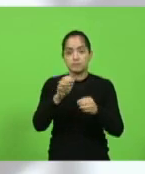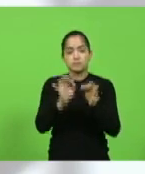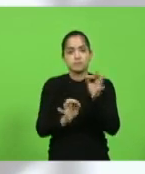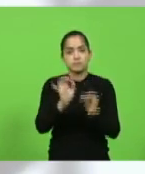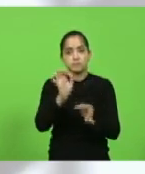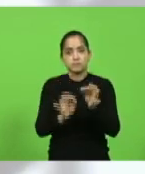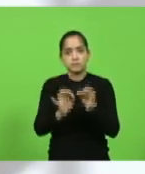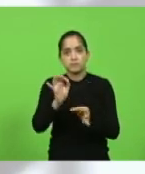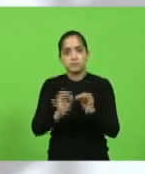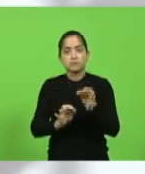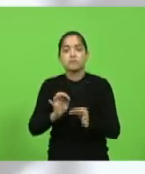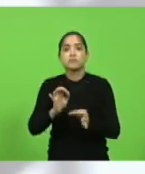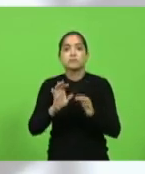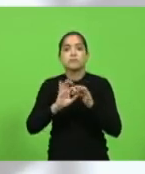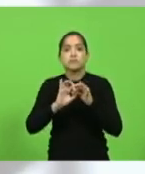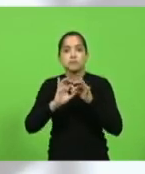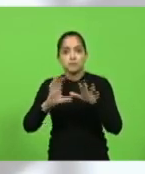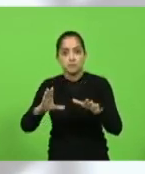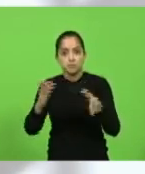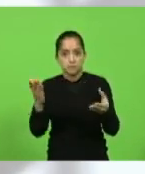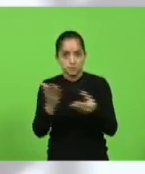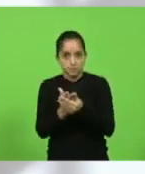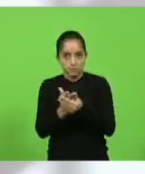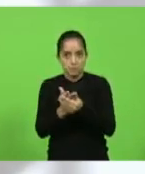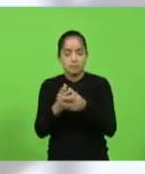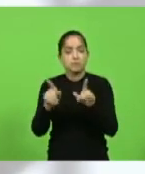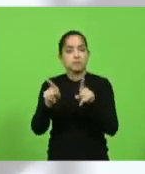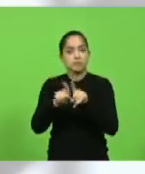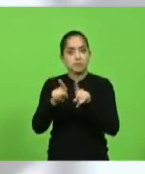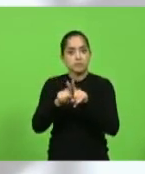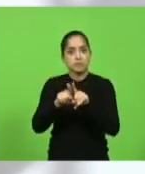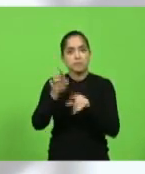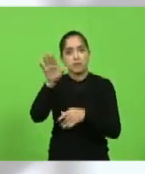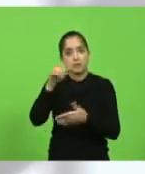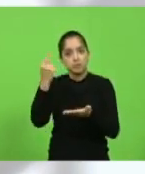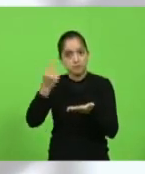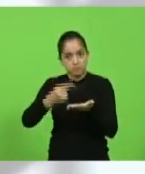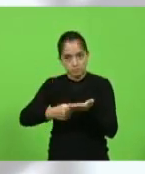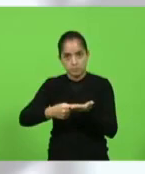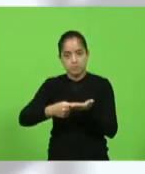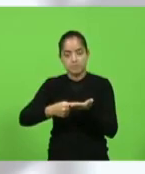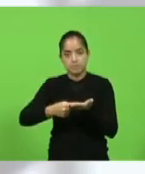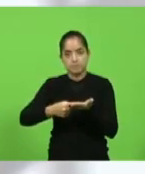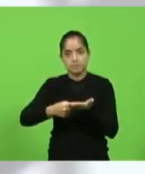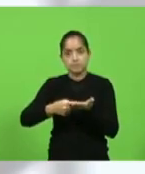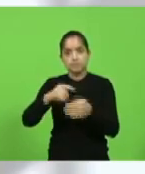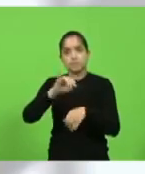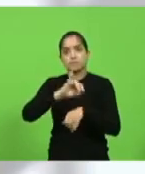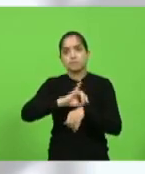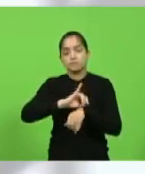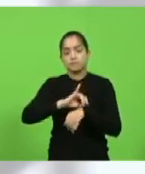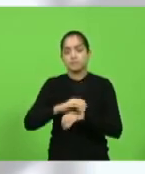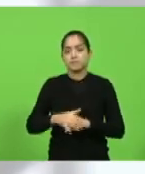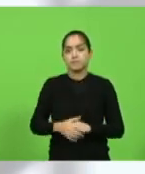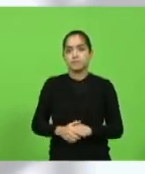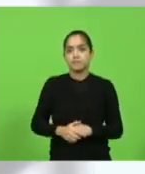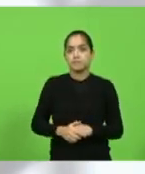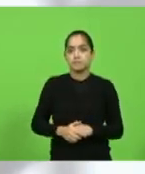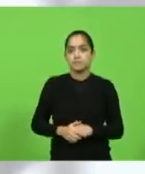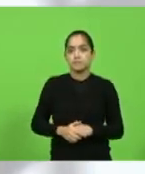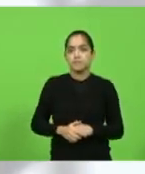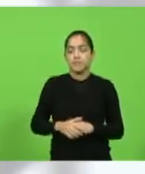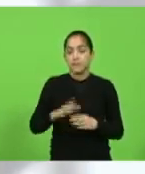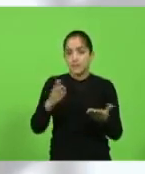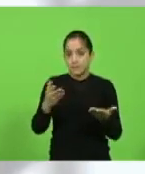saneamento do processo e, no mesmo ato, convocou-nos a esta capital reunião. Nessa